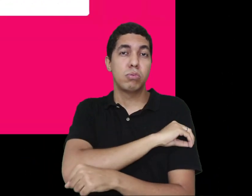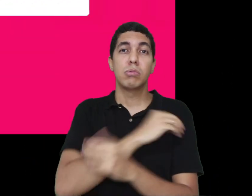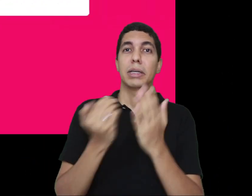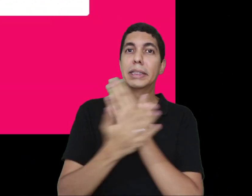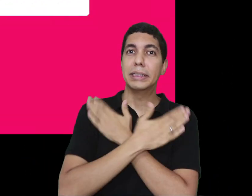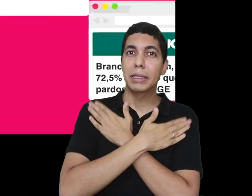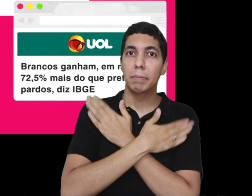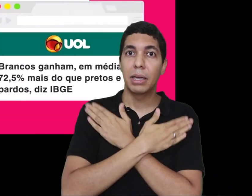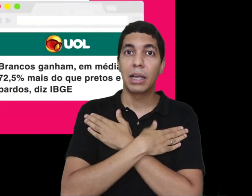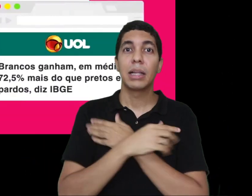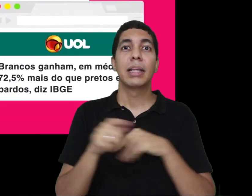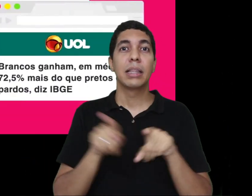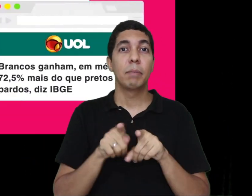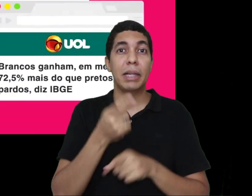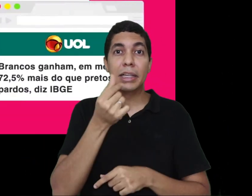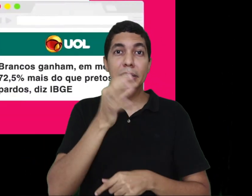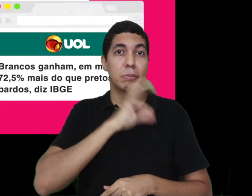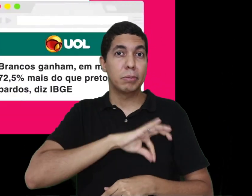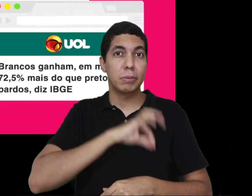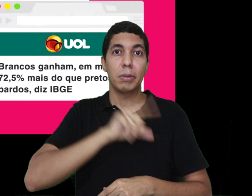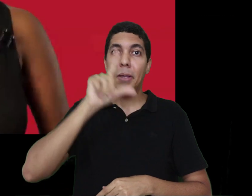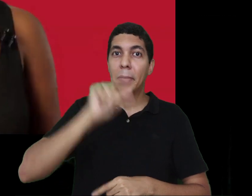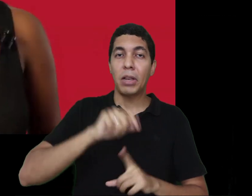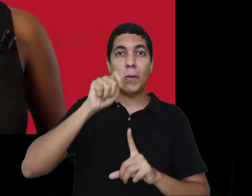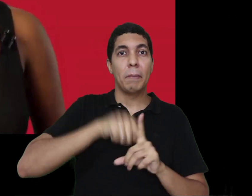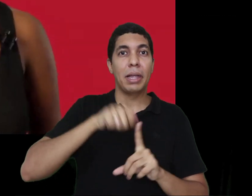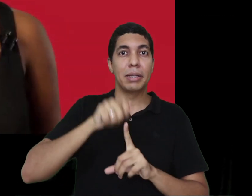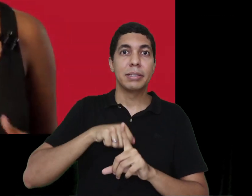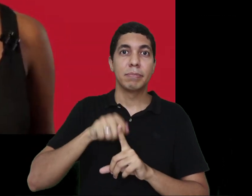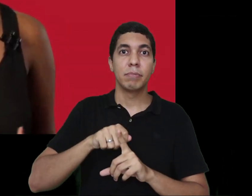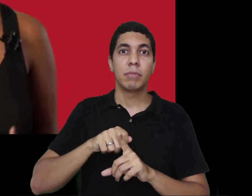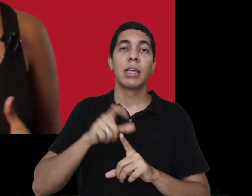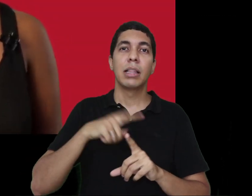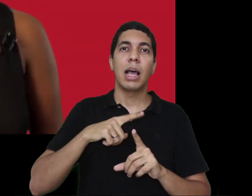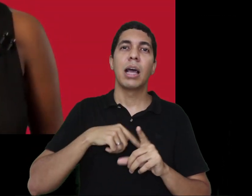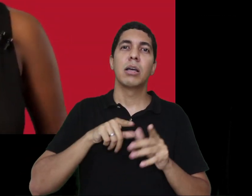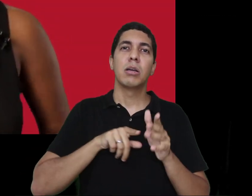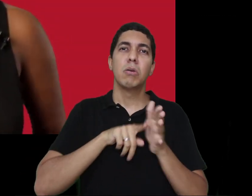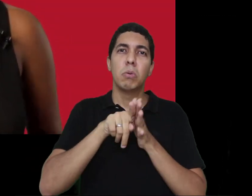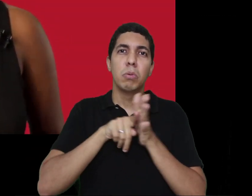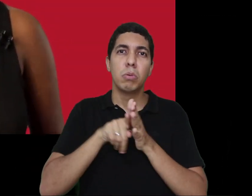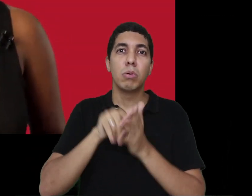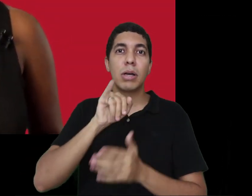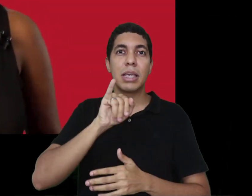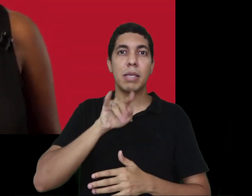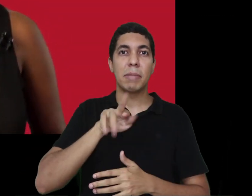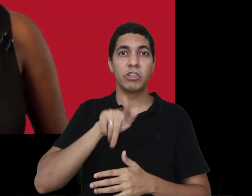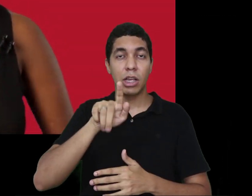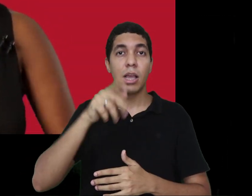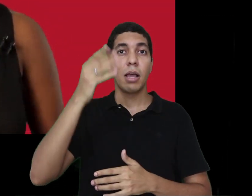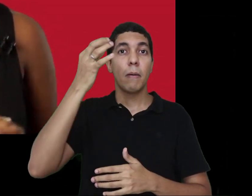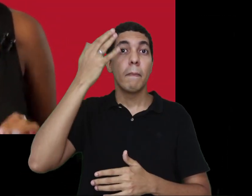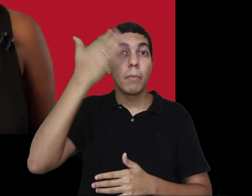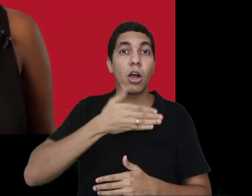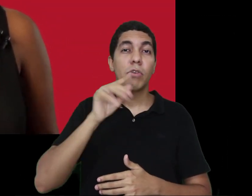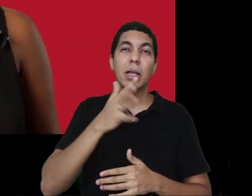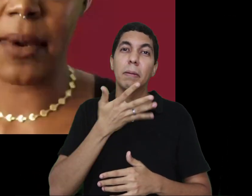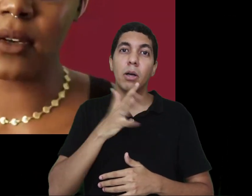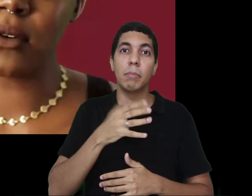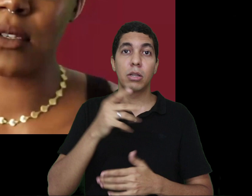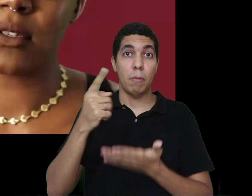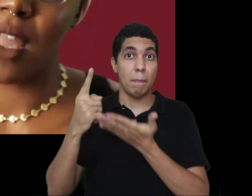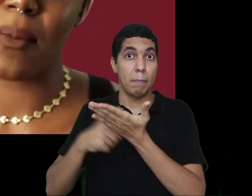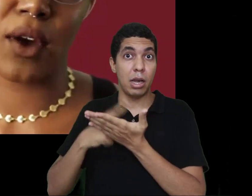de desemprego e têm a menor renda mensal. As estatísticas de cor ou raça produzidas pelo IBGE mostram que, em